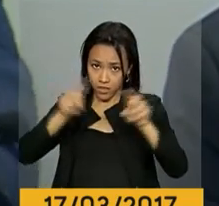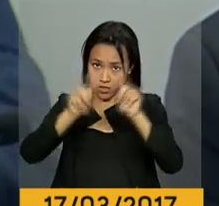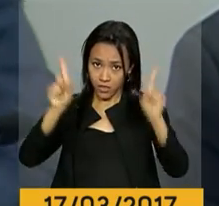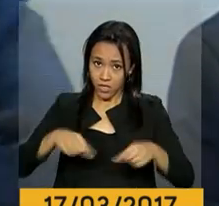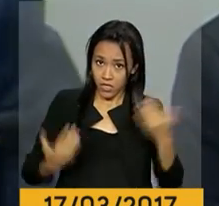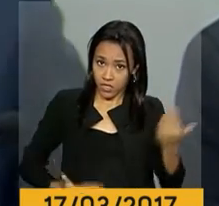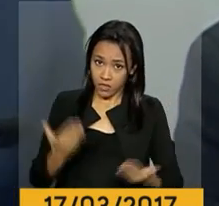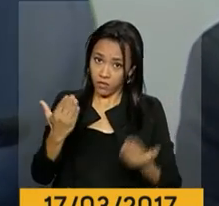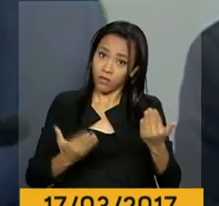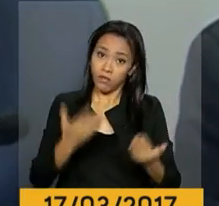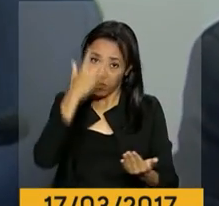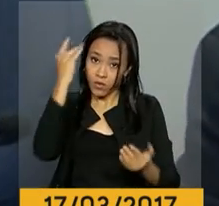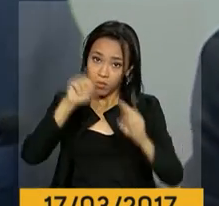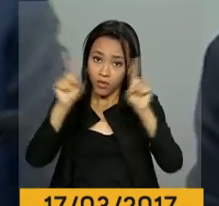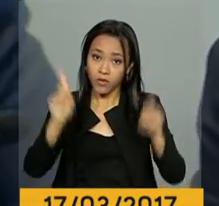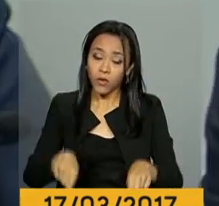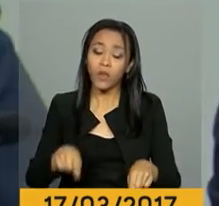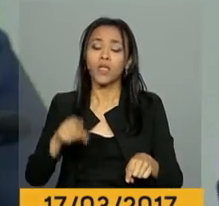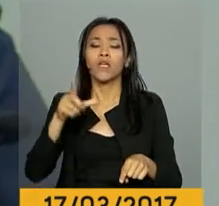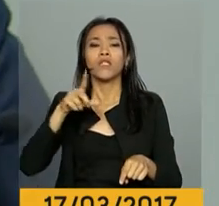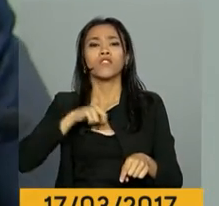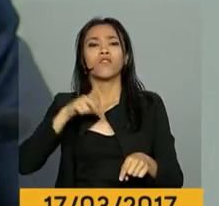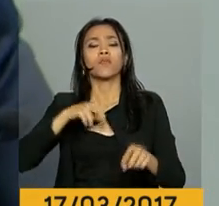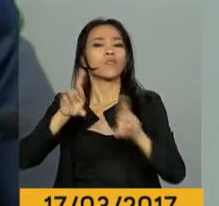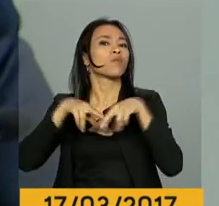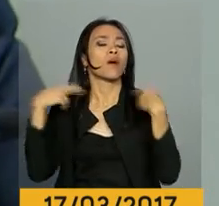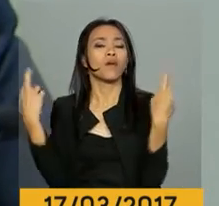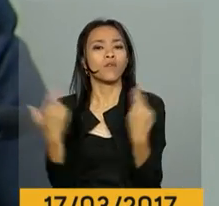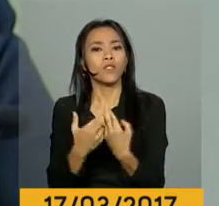CNI mesmo, que nós fizemos uma reunião desta